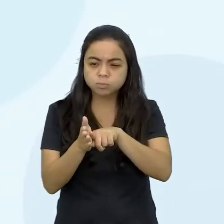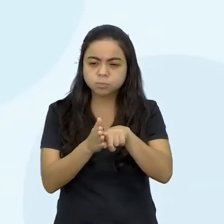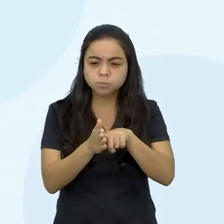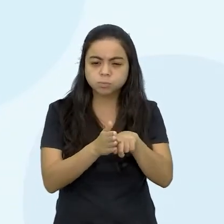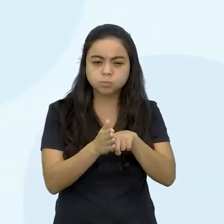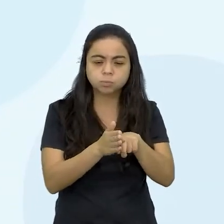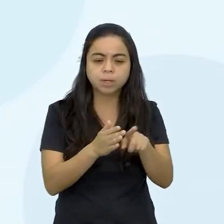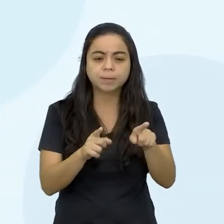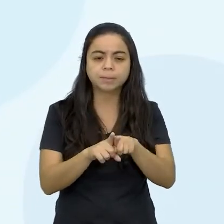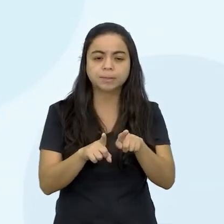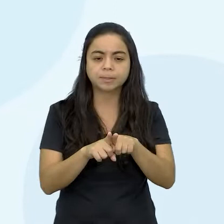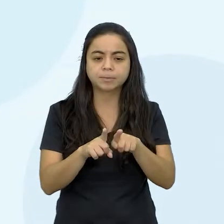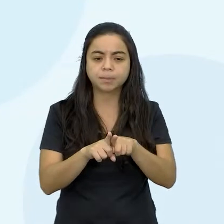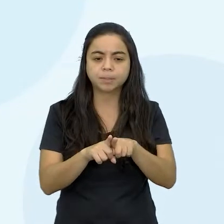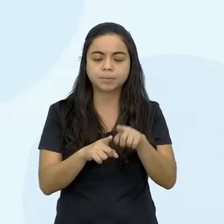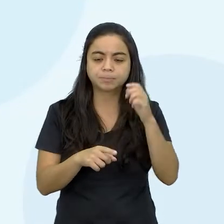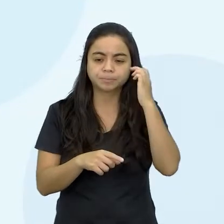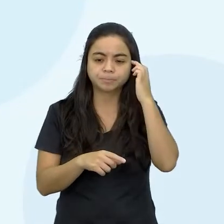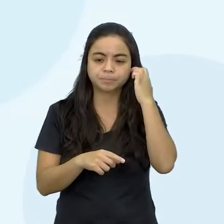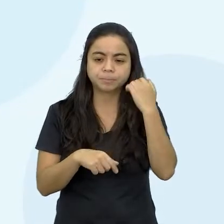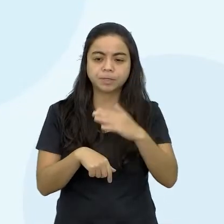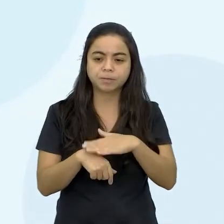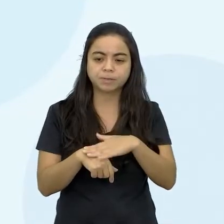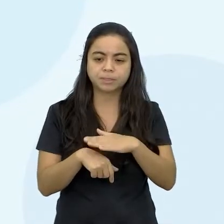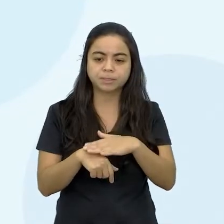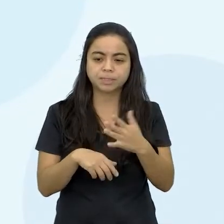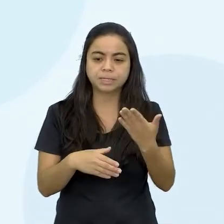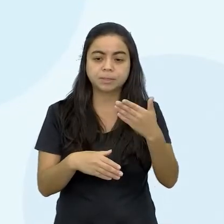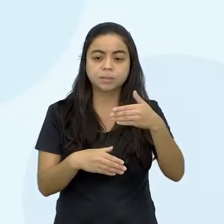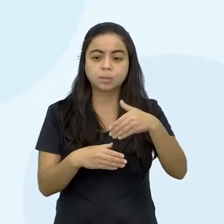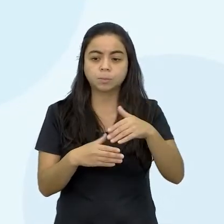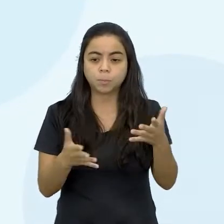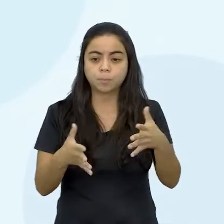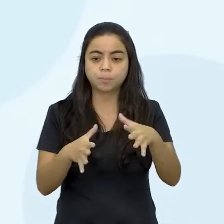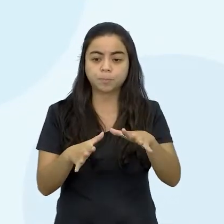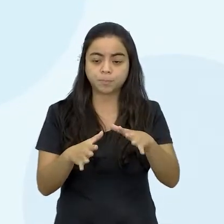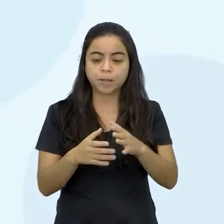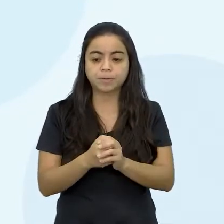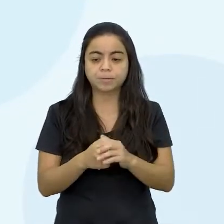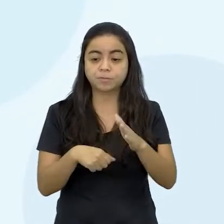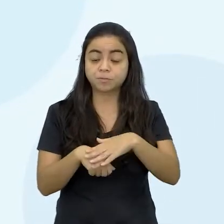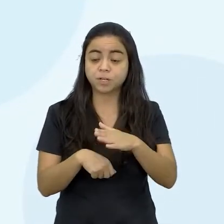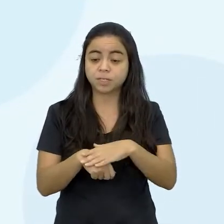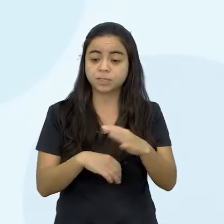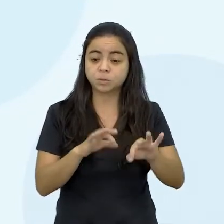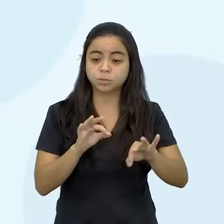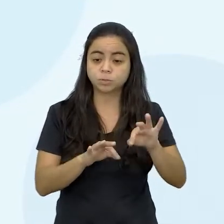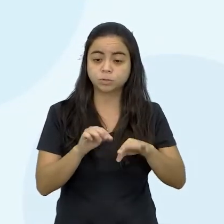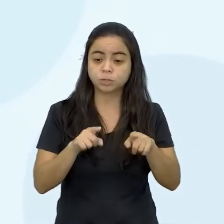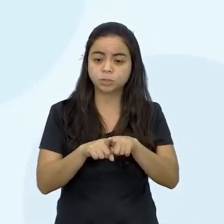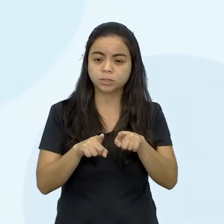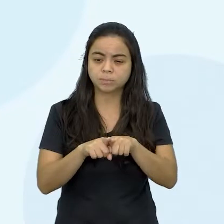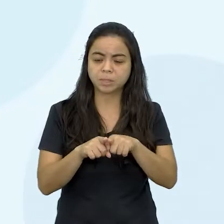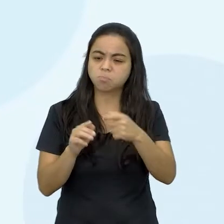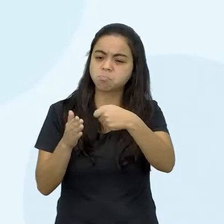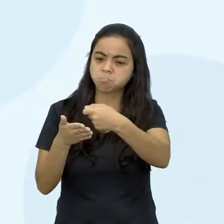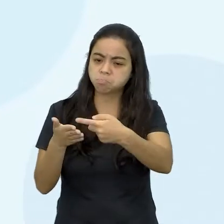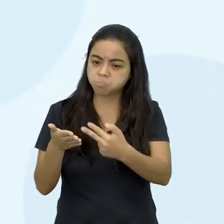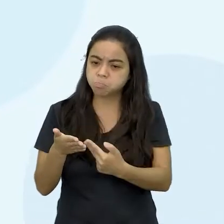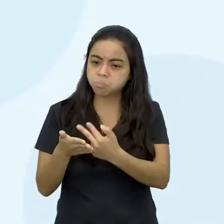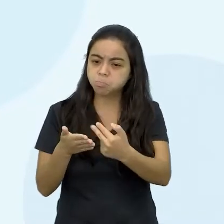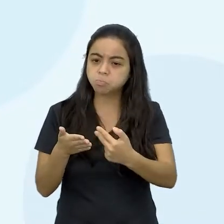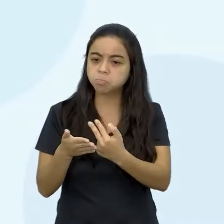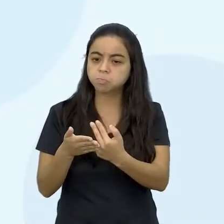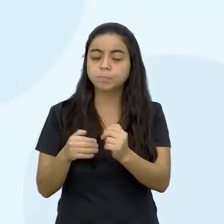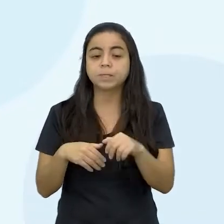que você vai levar ele também para imprimir para você poder implantar e o seu projeto inclusive esboço do seu projeto que deve ter começado